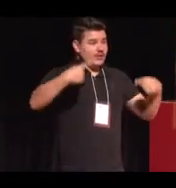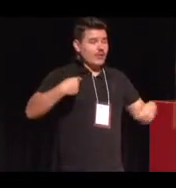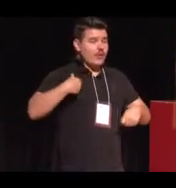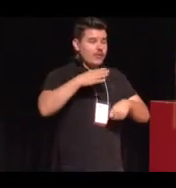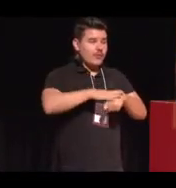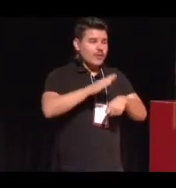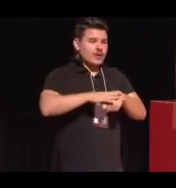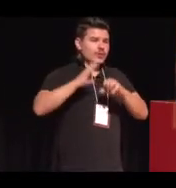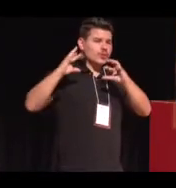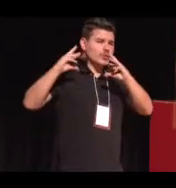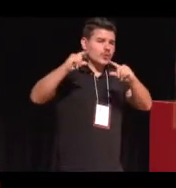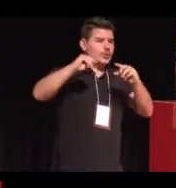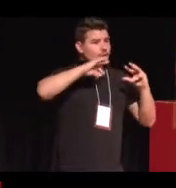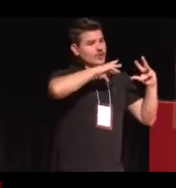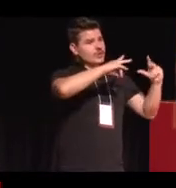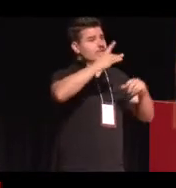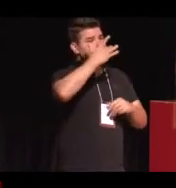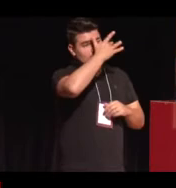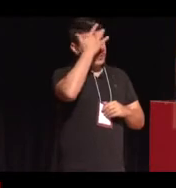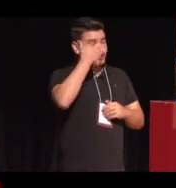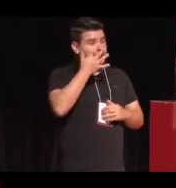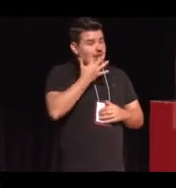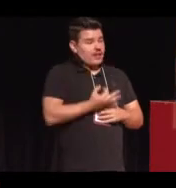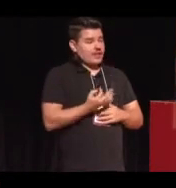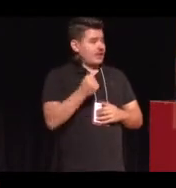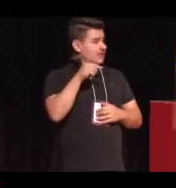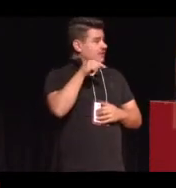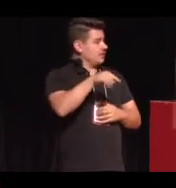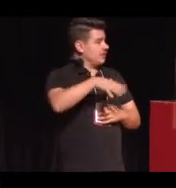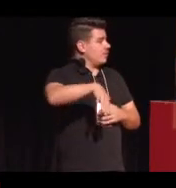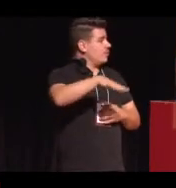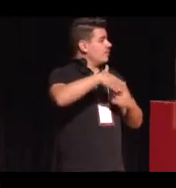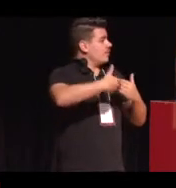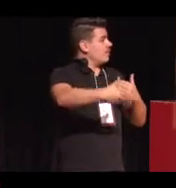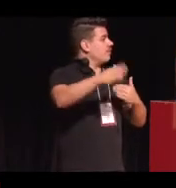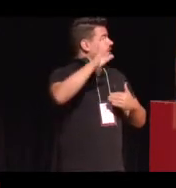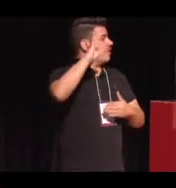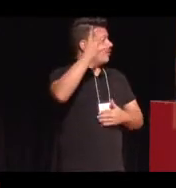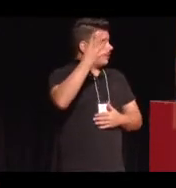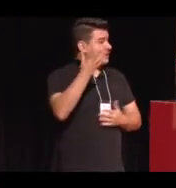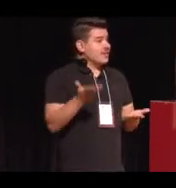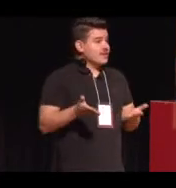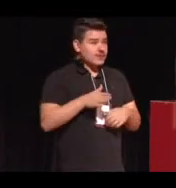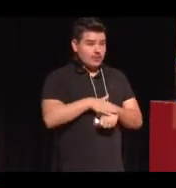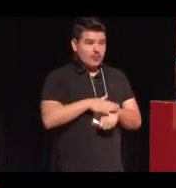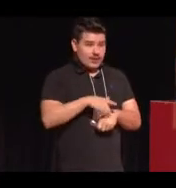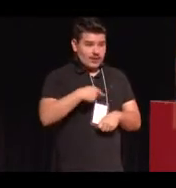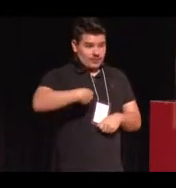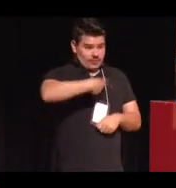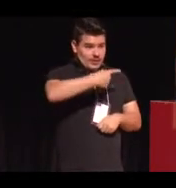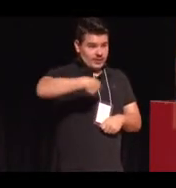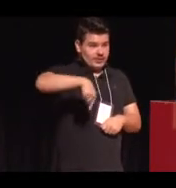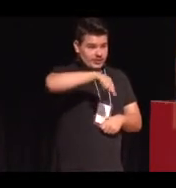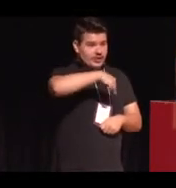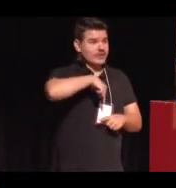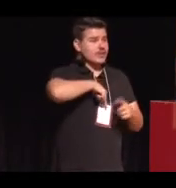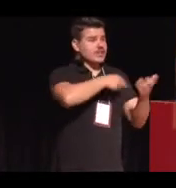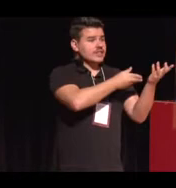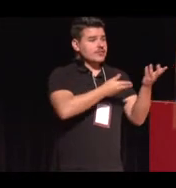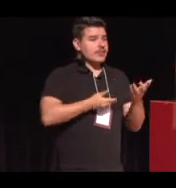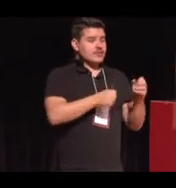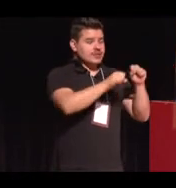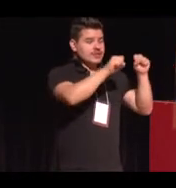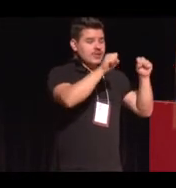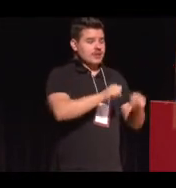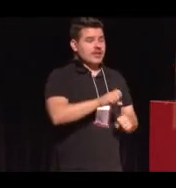todas as pessoas ficam atentas ao que vai acontecer. E esse momento, para a gente, foi o recebimento de um sistema